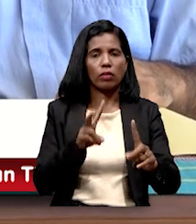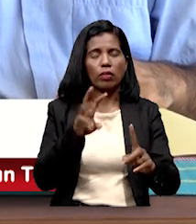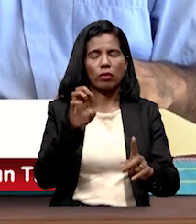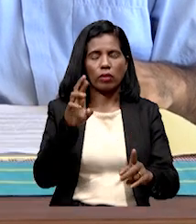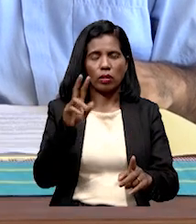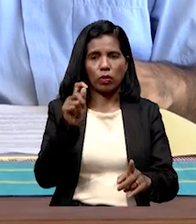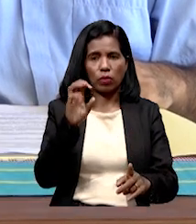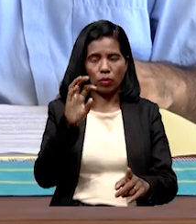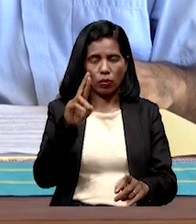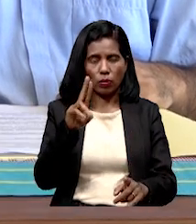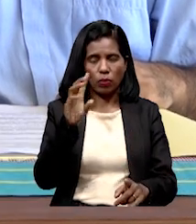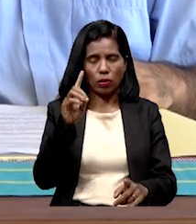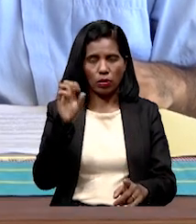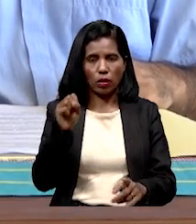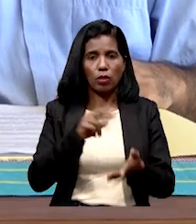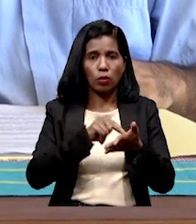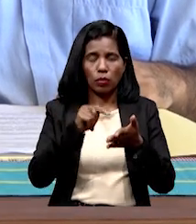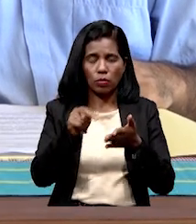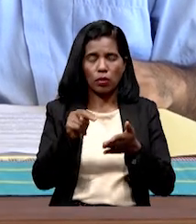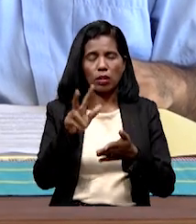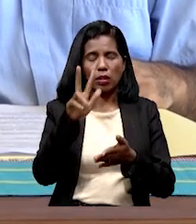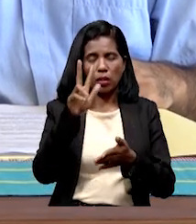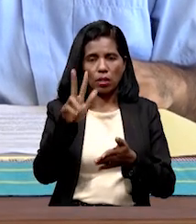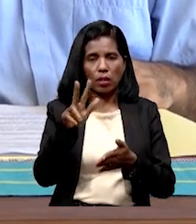restrito, número